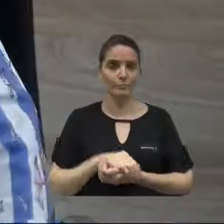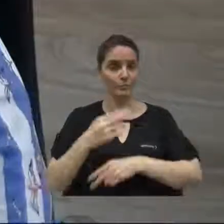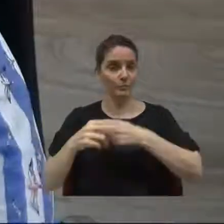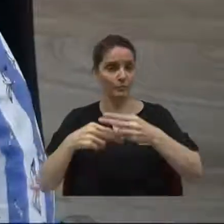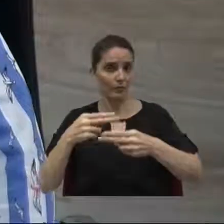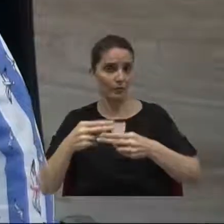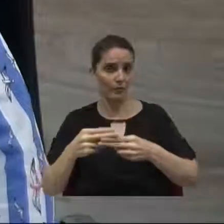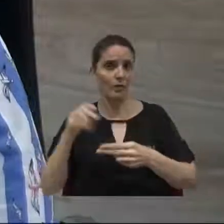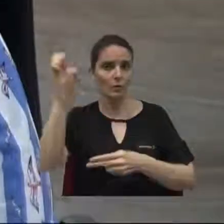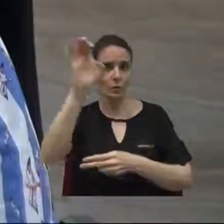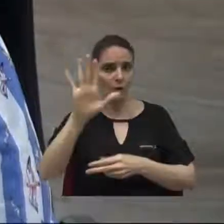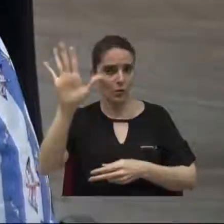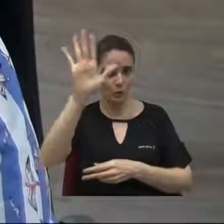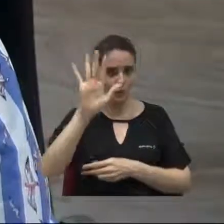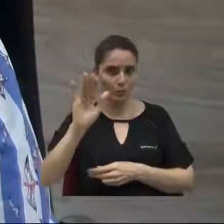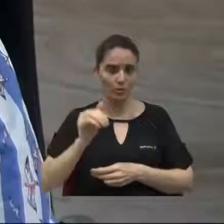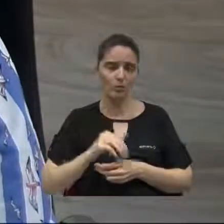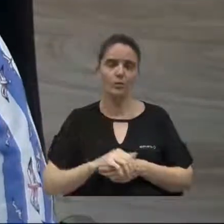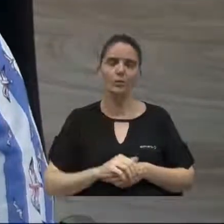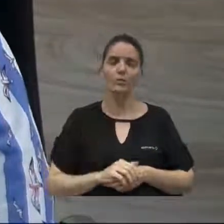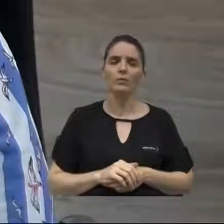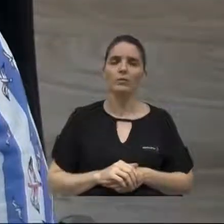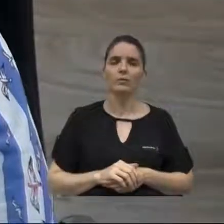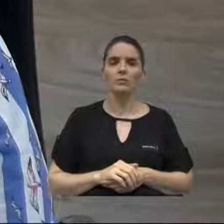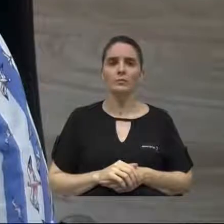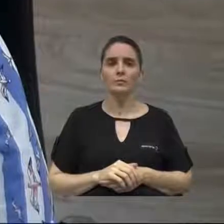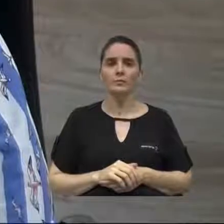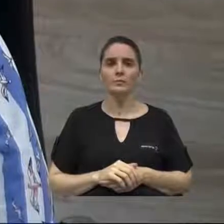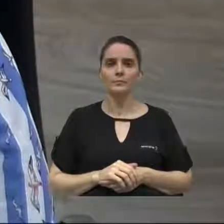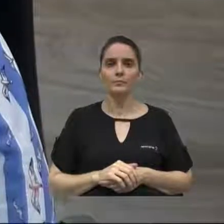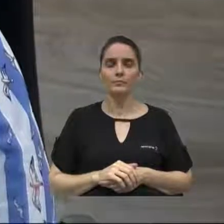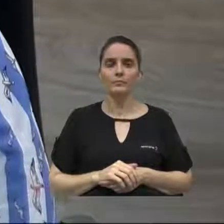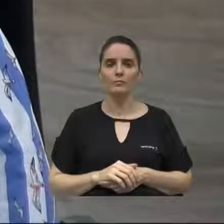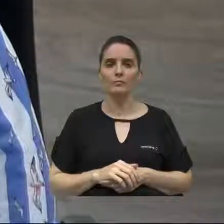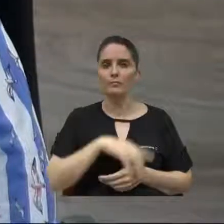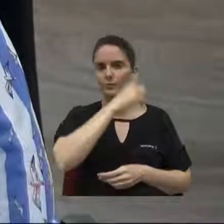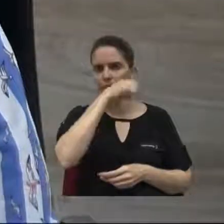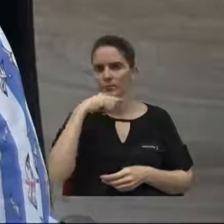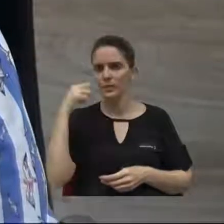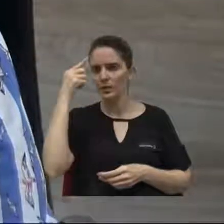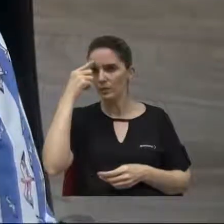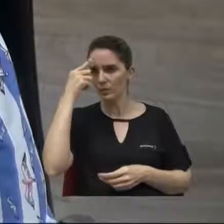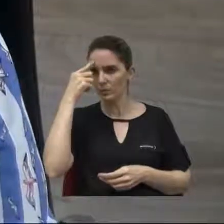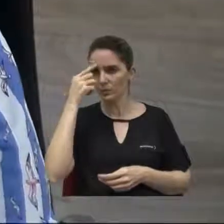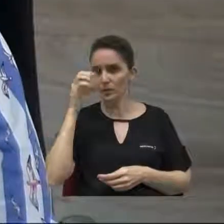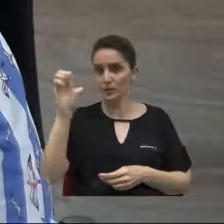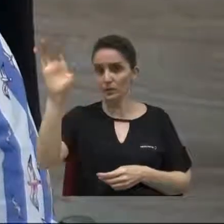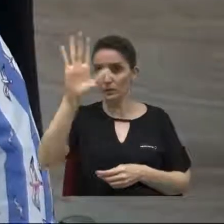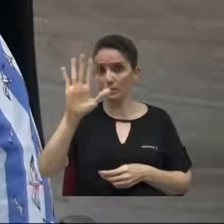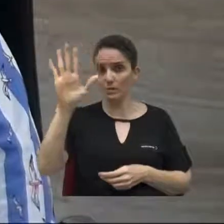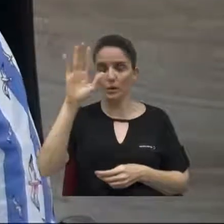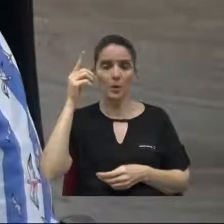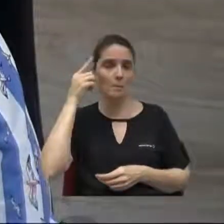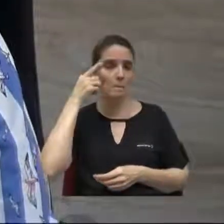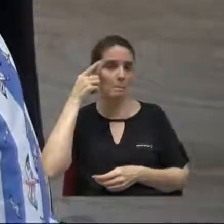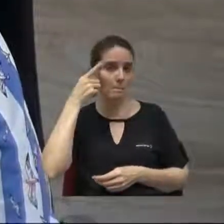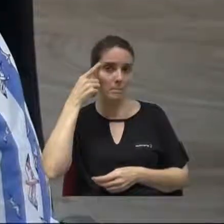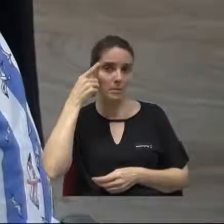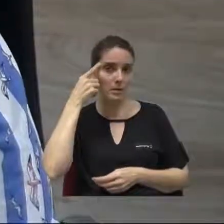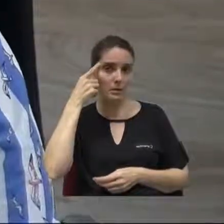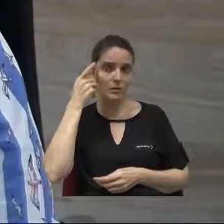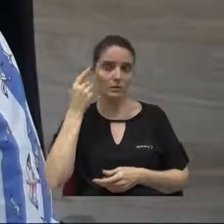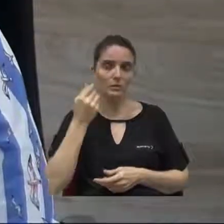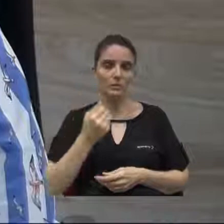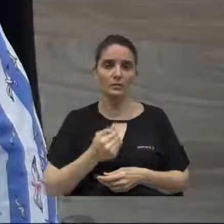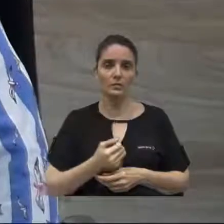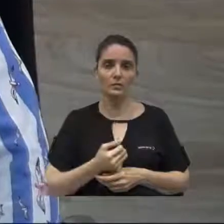países, por vários anos, na minha concepção, eu acredito que eles se deram ao luxo de poder